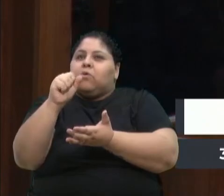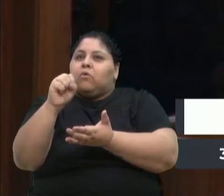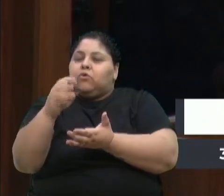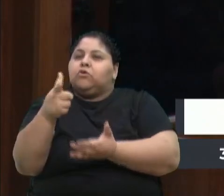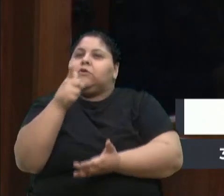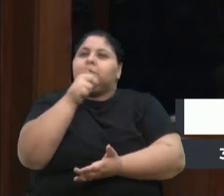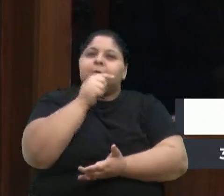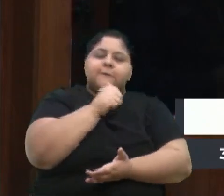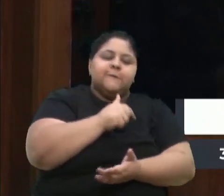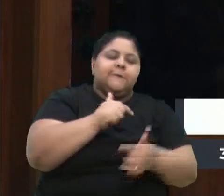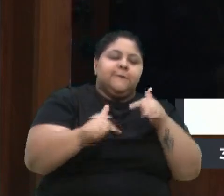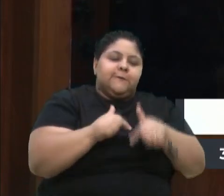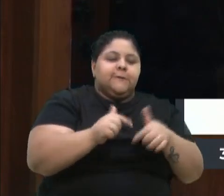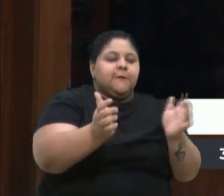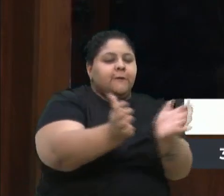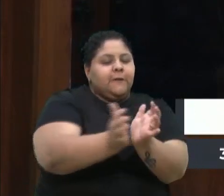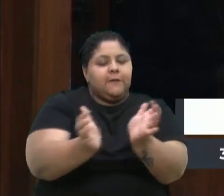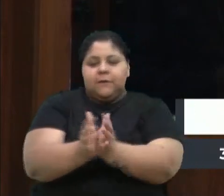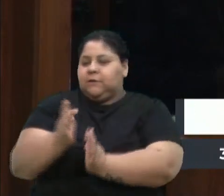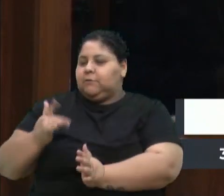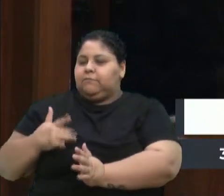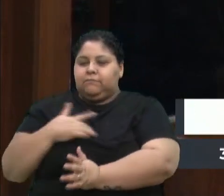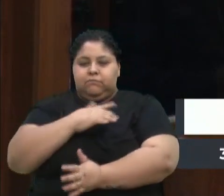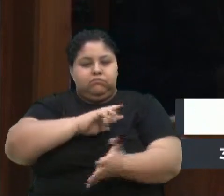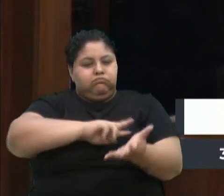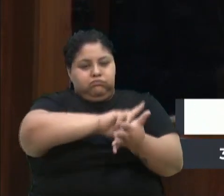saúde, dentre tantos outros benefícios.